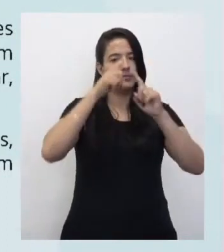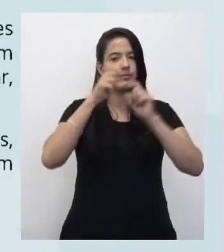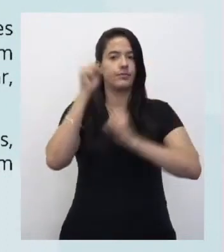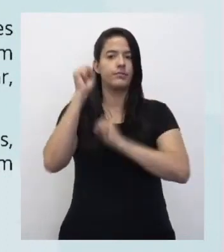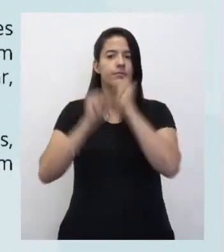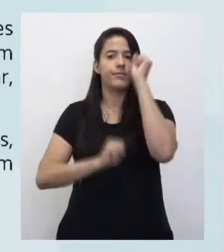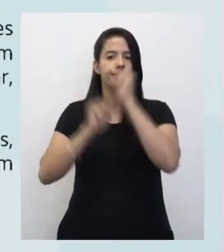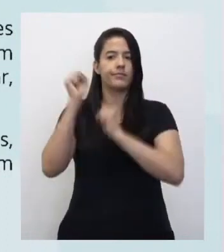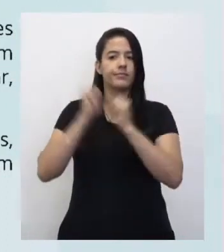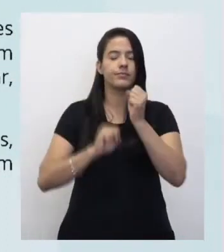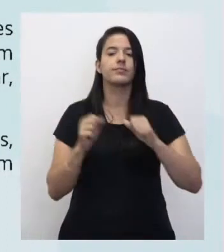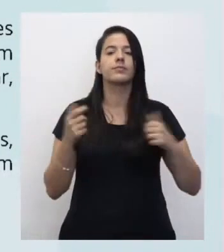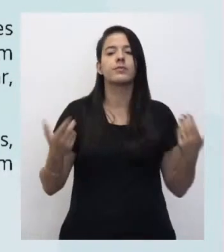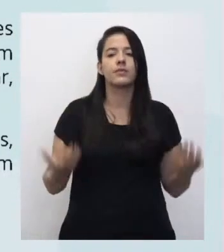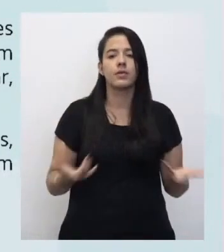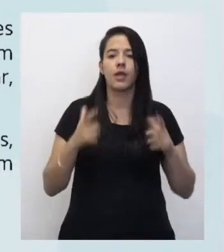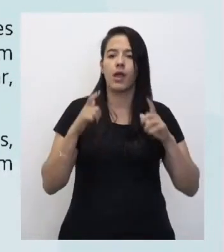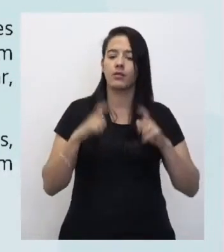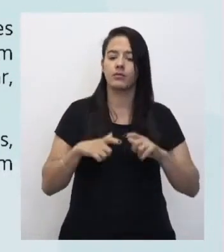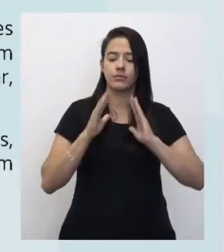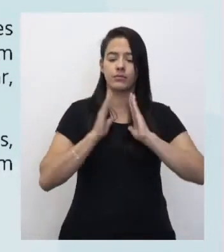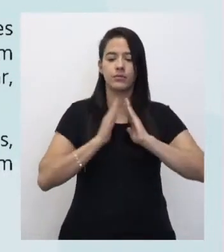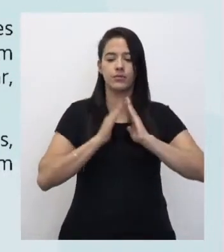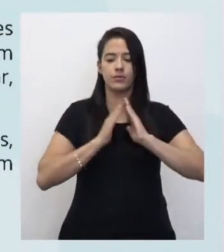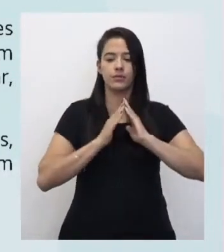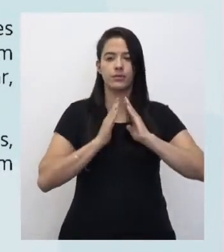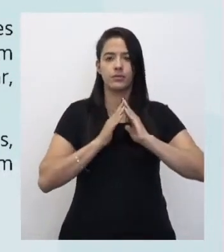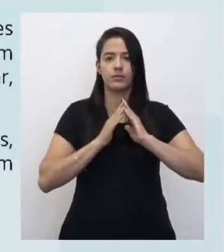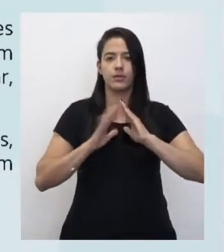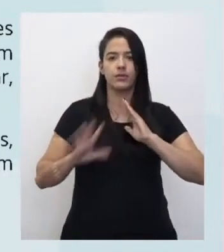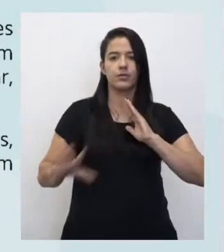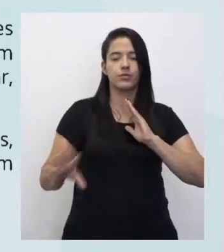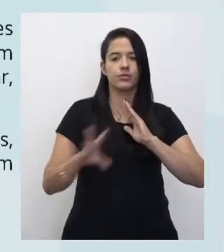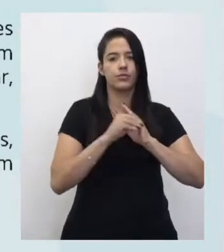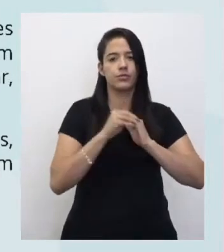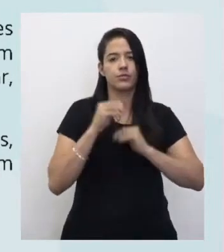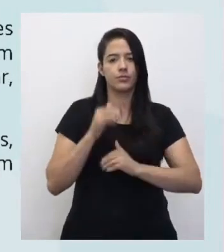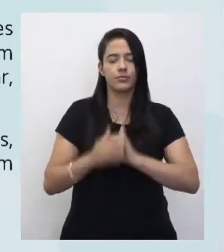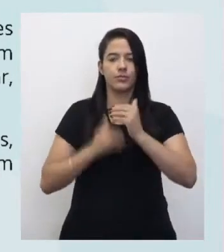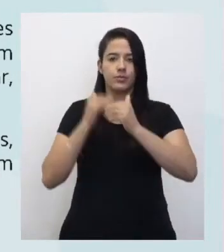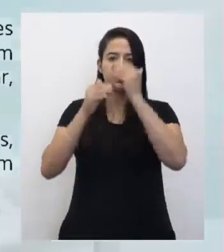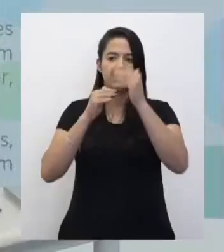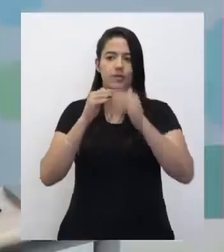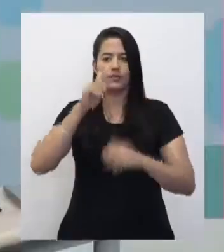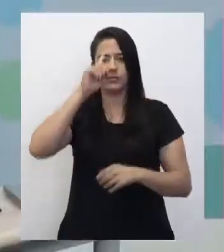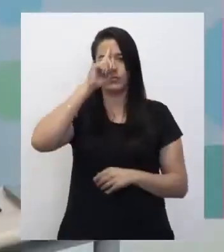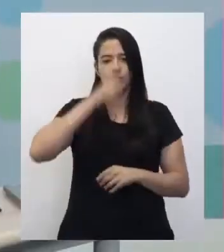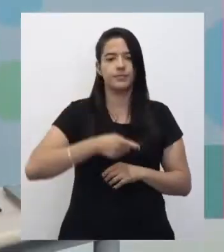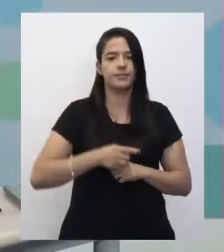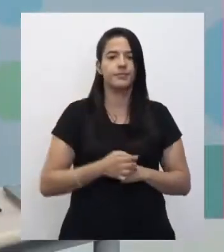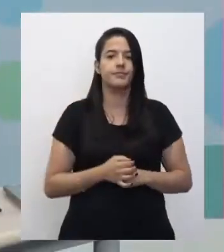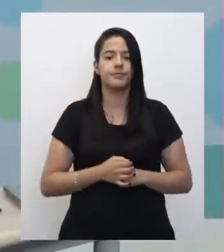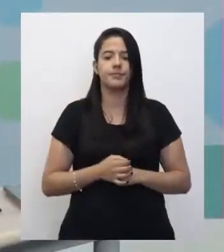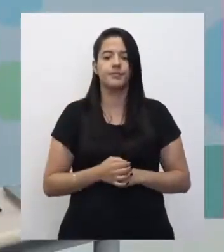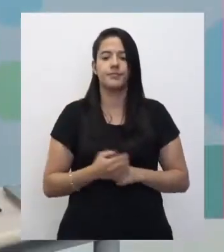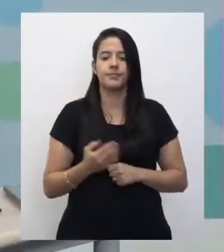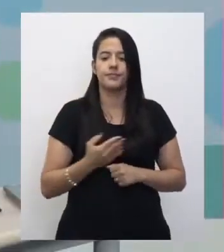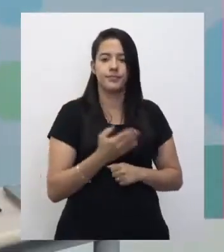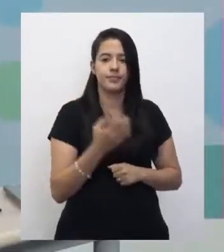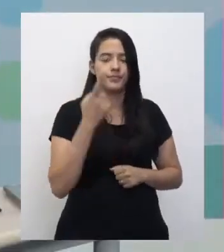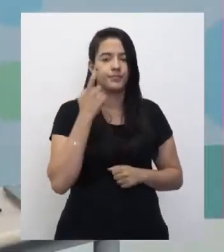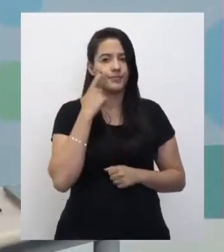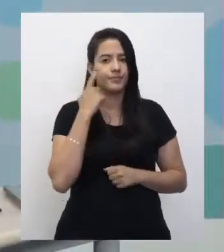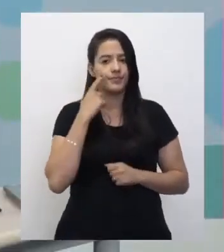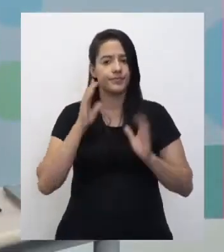geralmente eram domiciliares e eles comandam todo o processo. Vocês já devem ter visto no ensino fundamental a